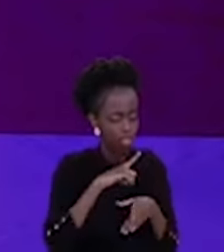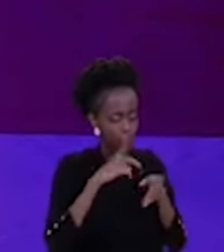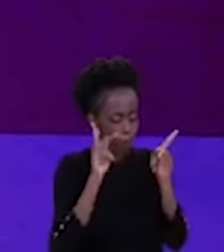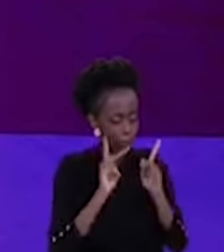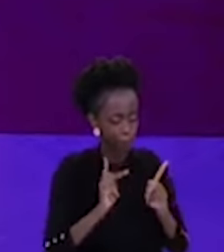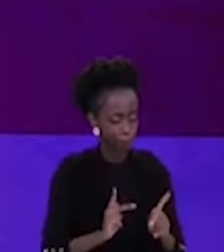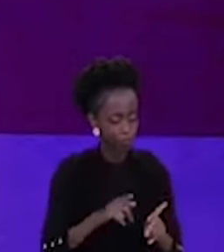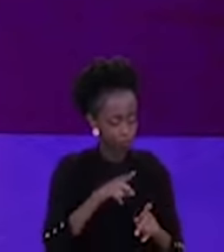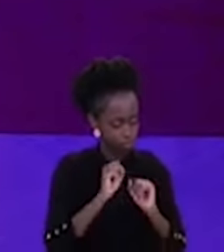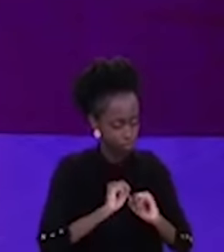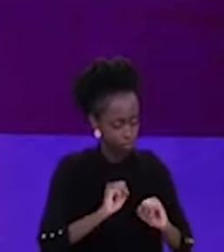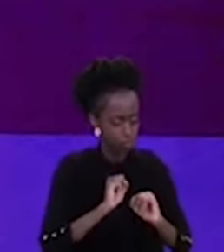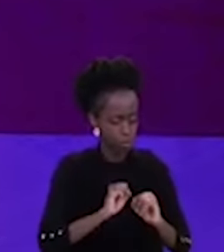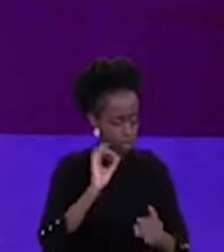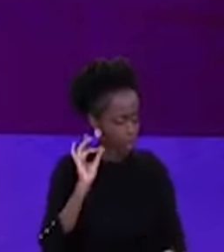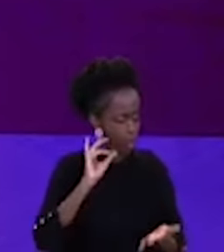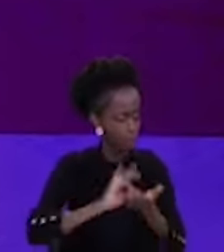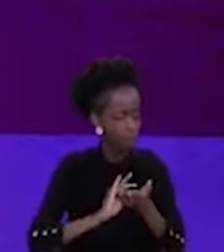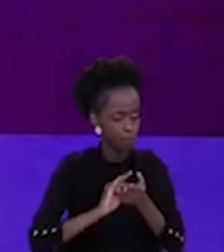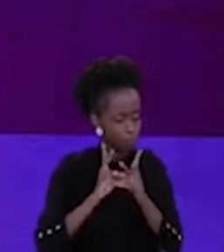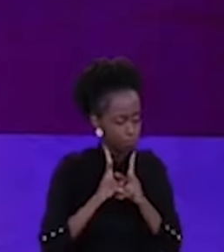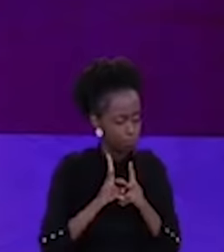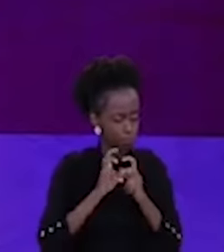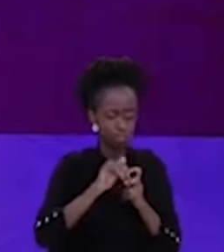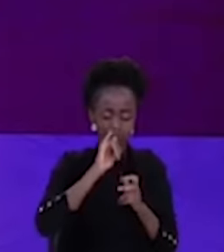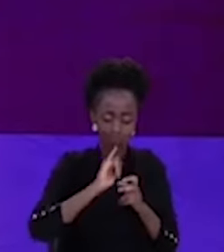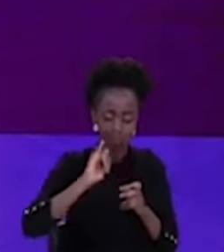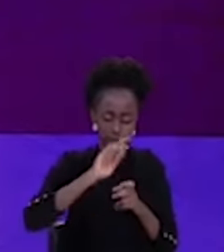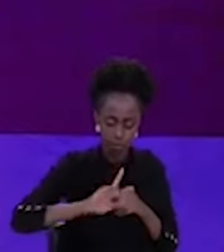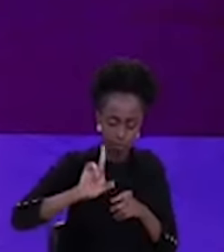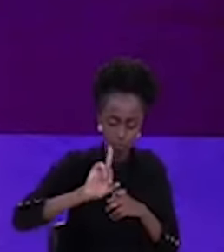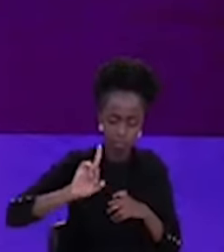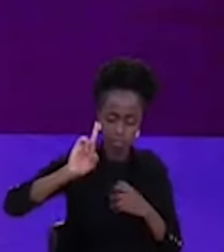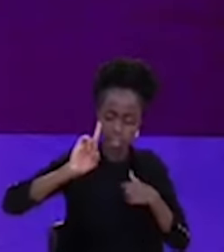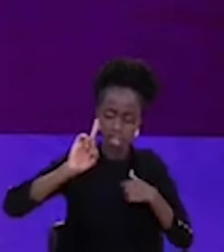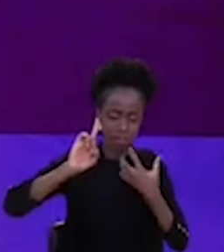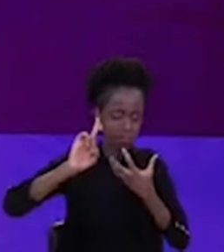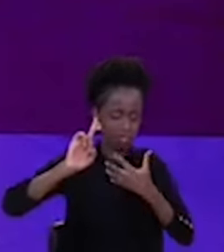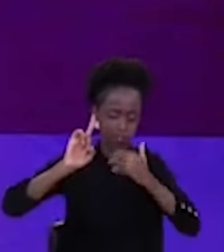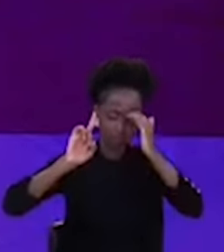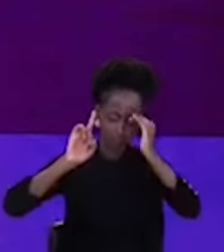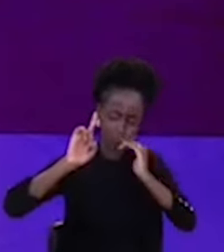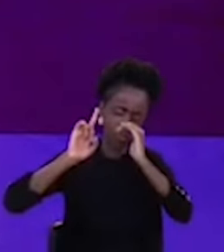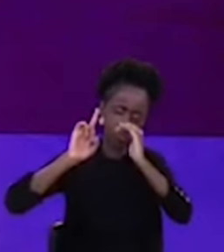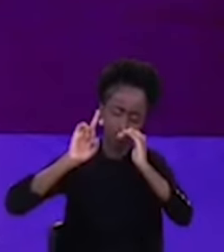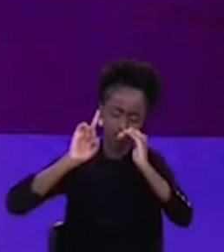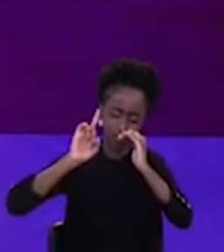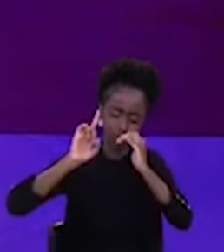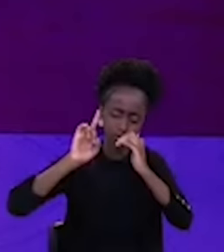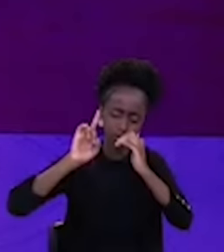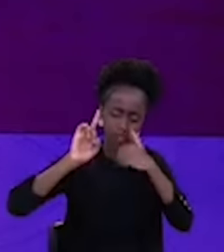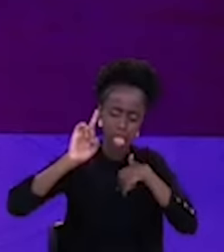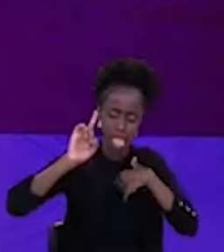você pode face a face dizer para Ele: eu quero te agradar. Eu já